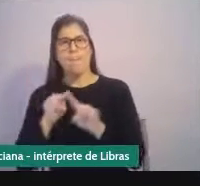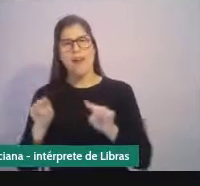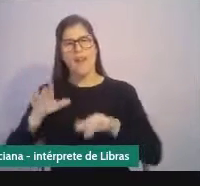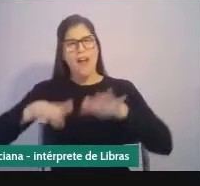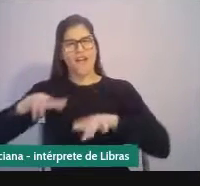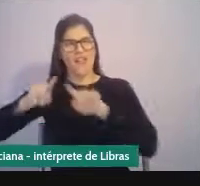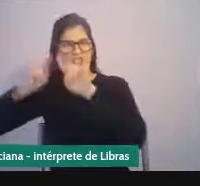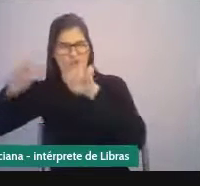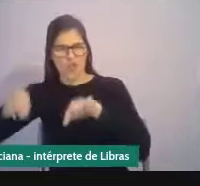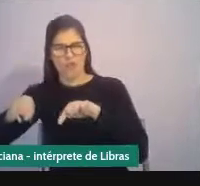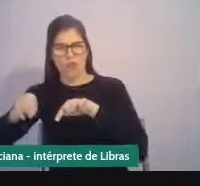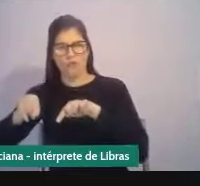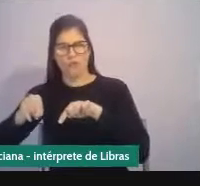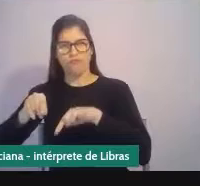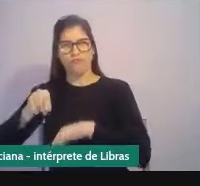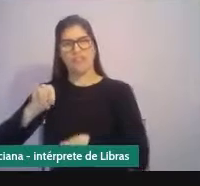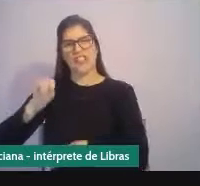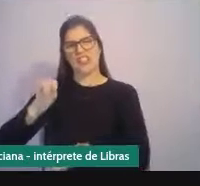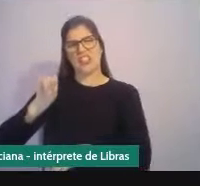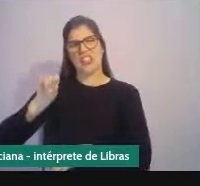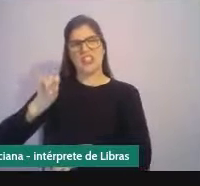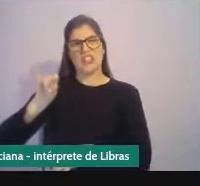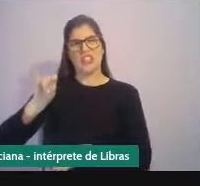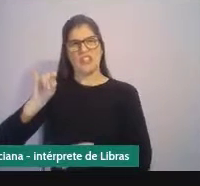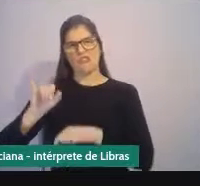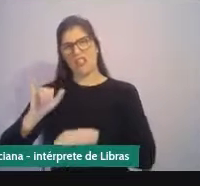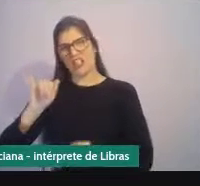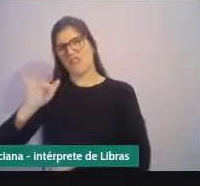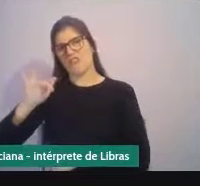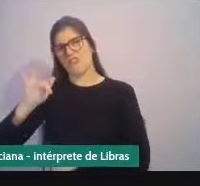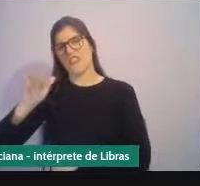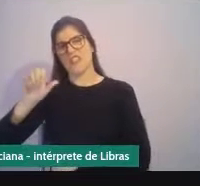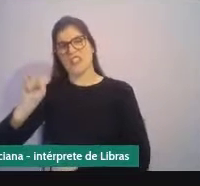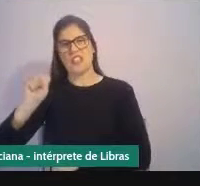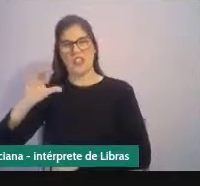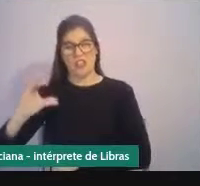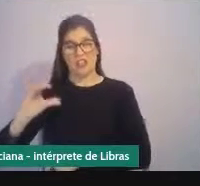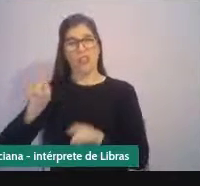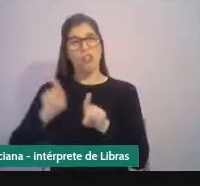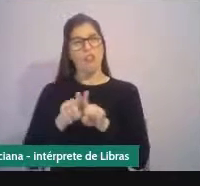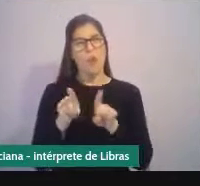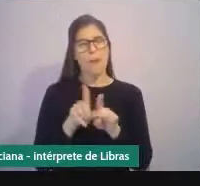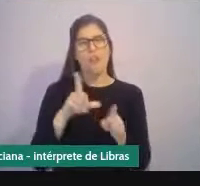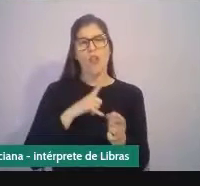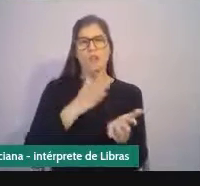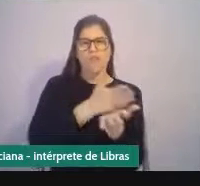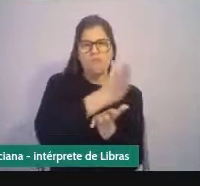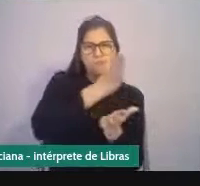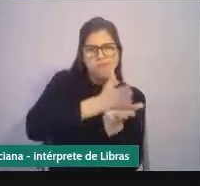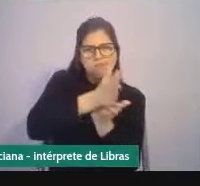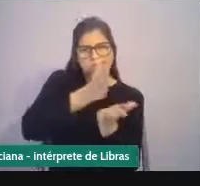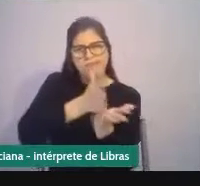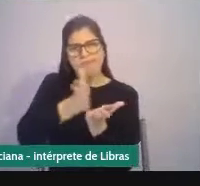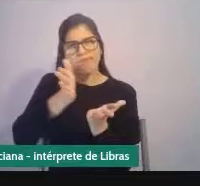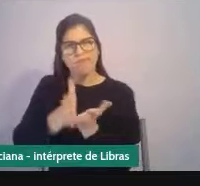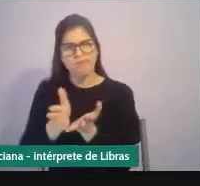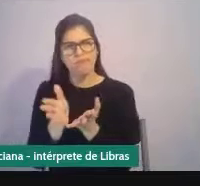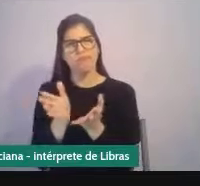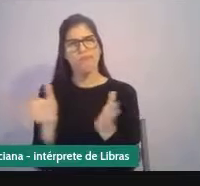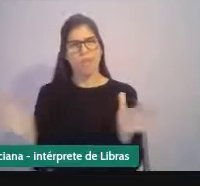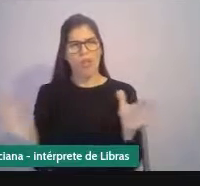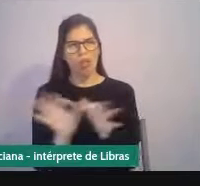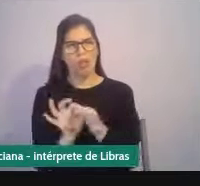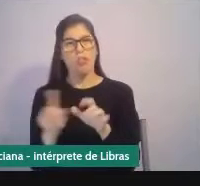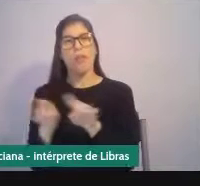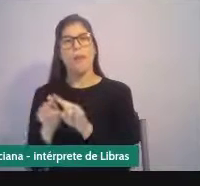IFSC. E a equipe central contou com docentes, um para cada eixo tecnológico, designers